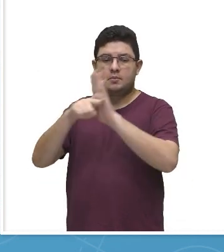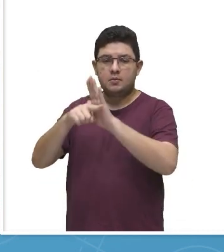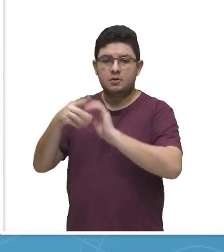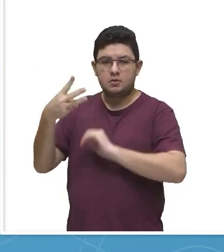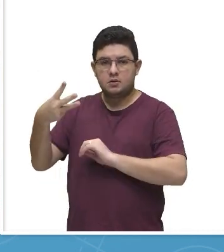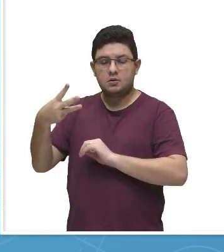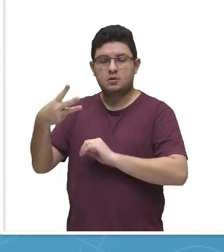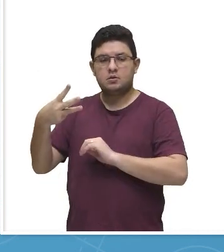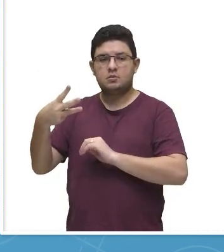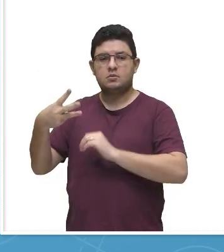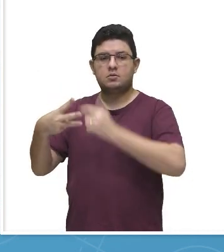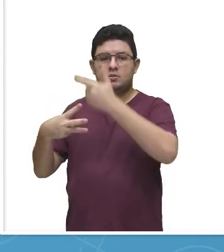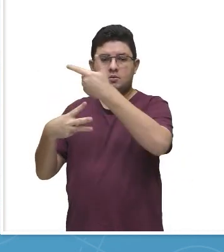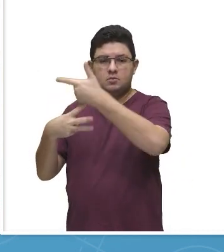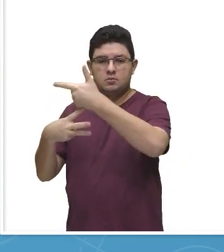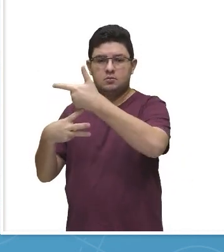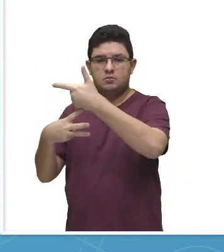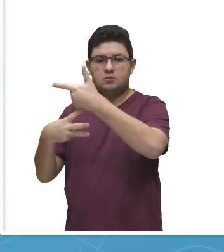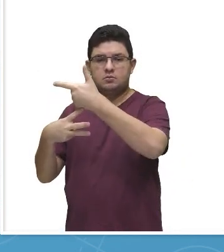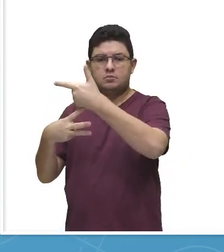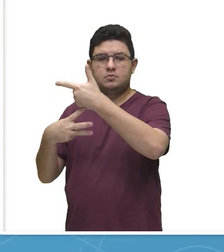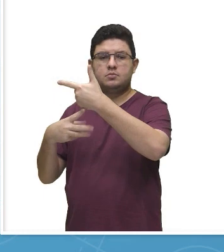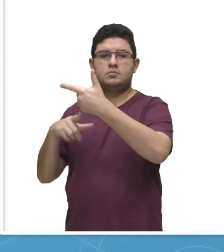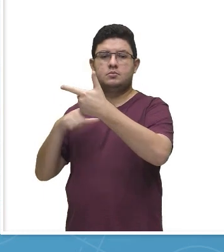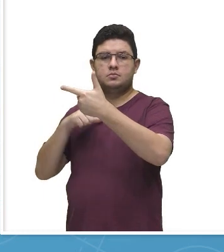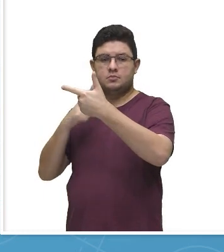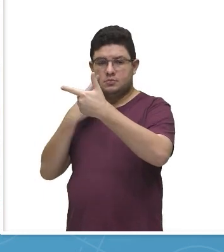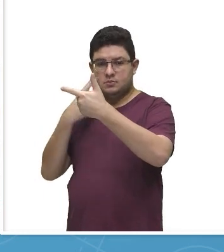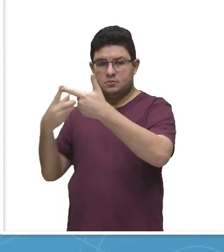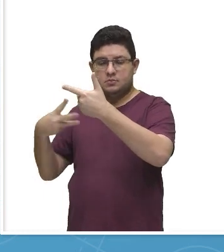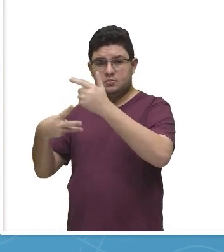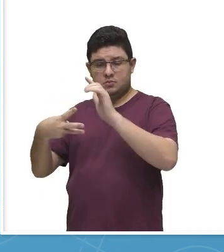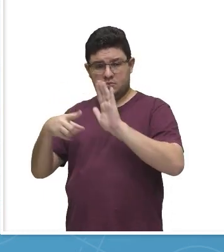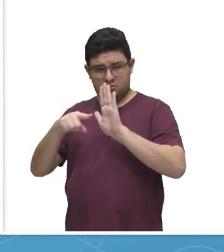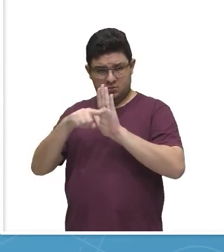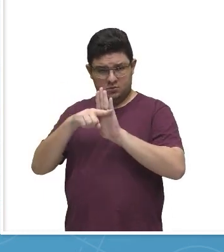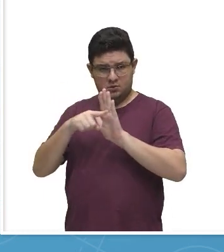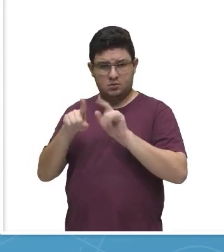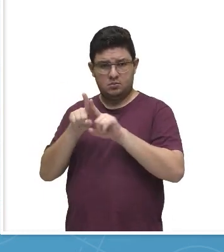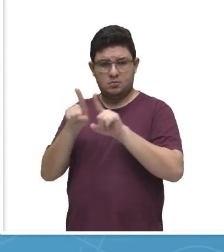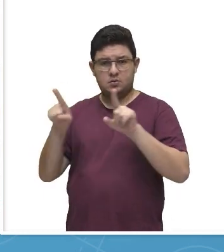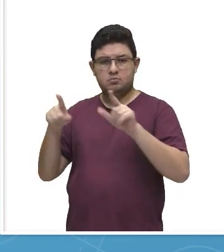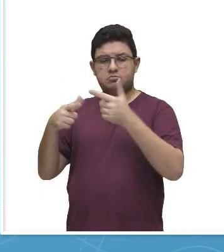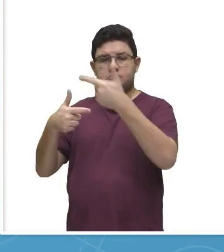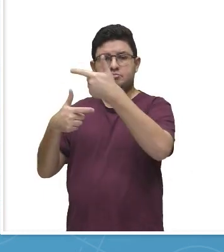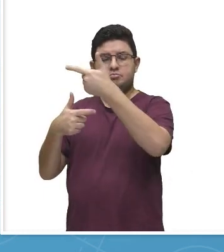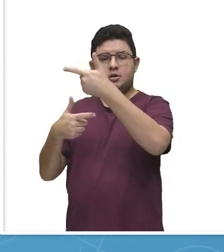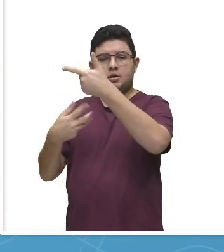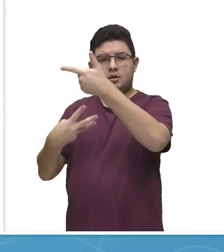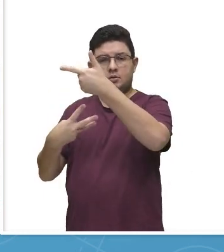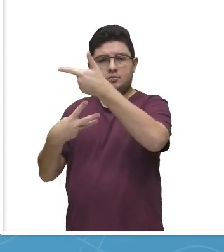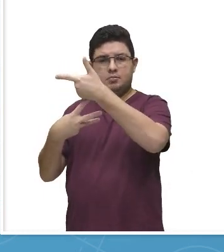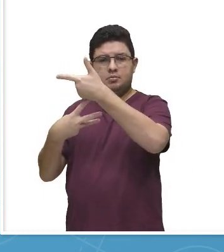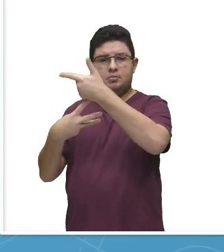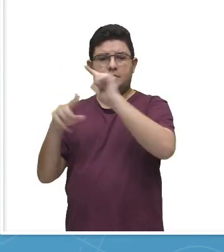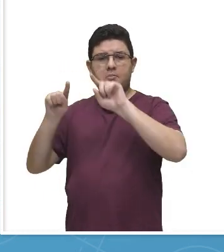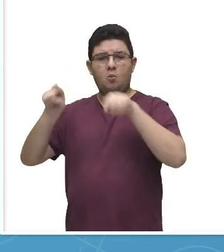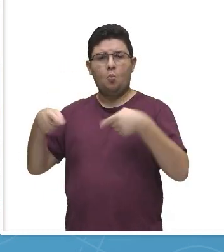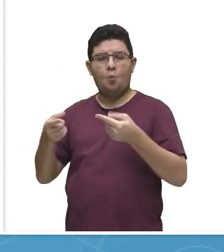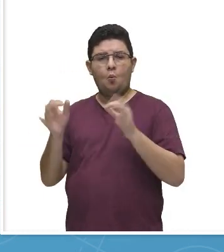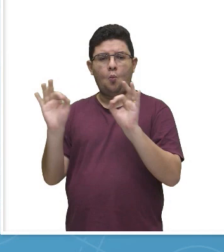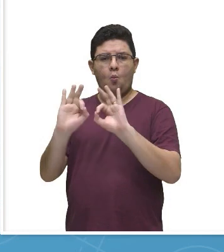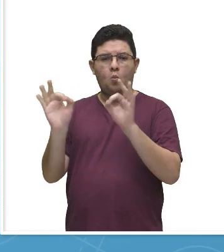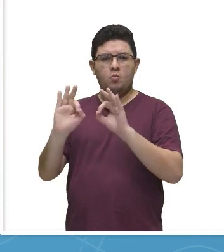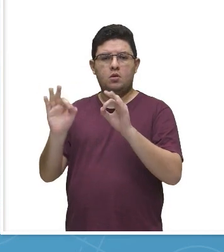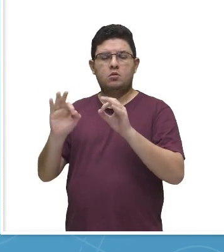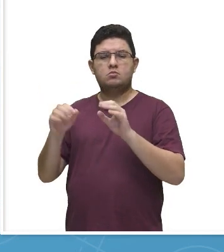negativa, mas o expoente é par. Isso, mas não há o parêntese, ou seja, nós vamos conservar aqui o sinal de menos e elevar só